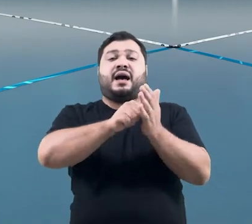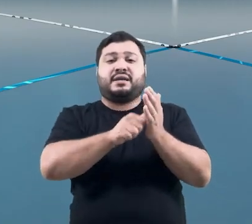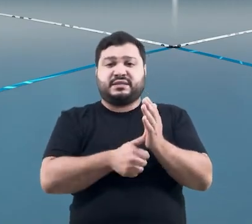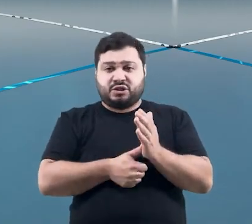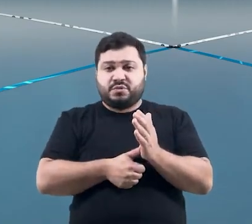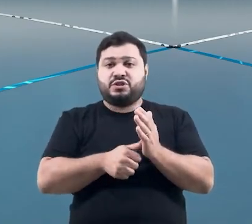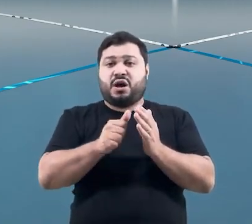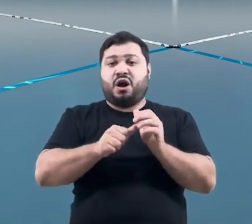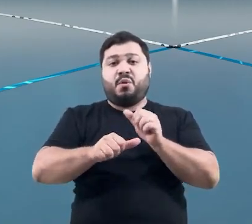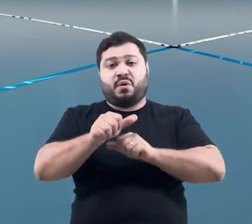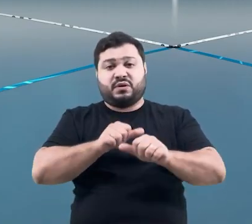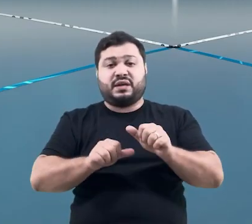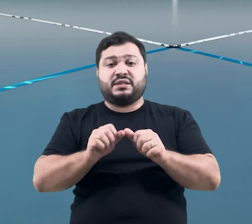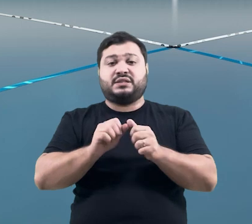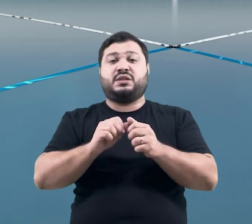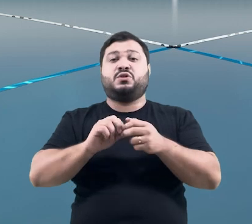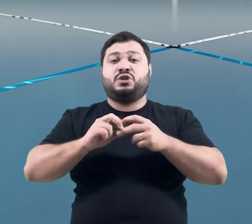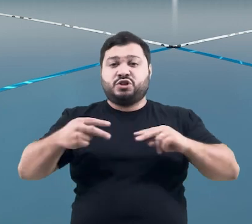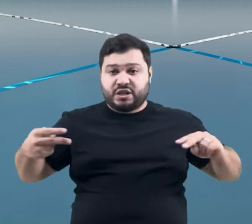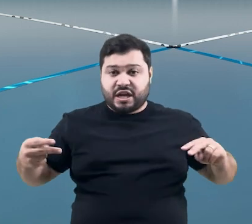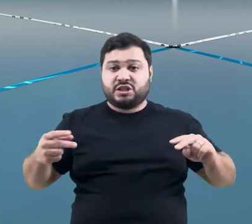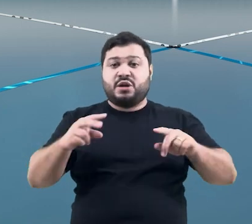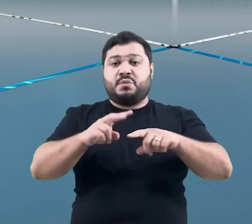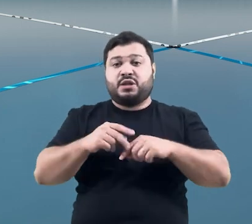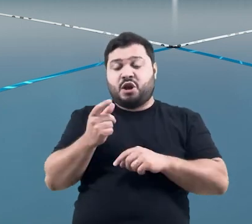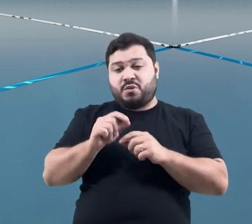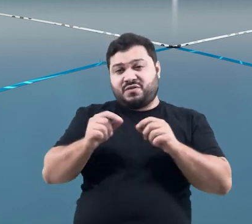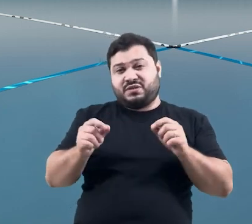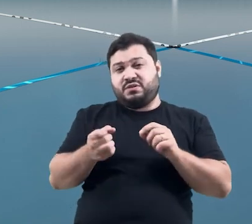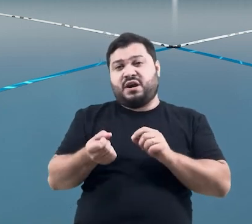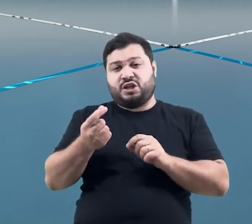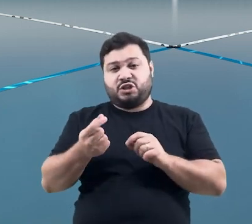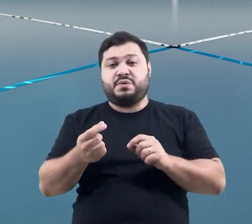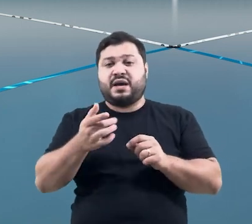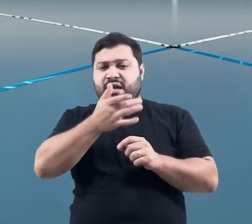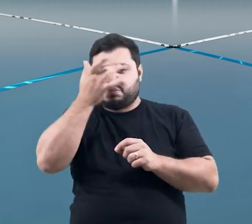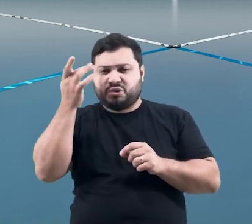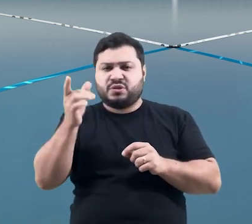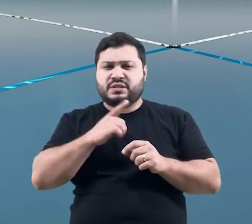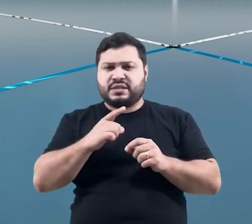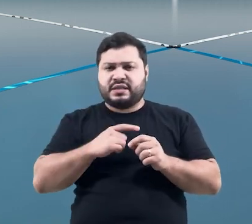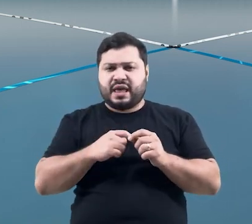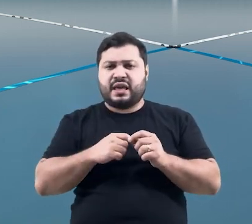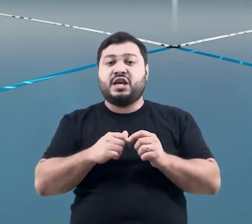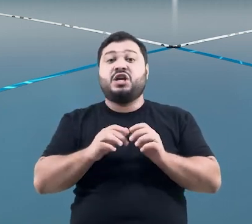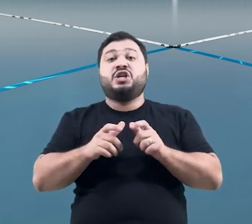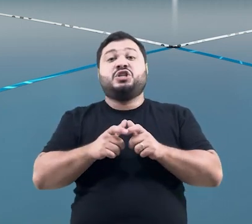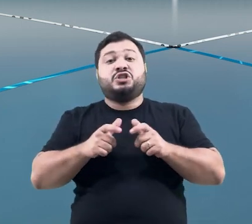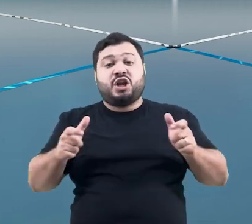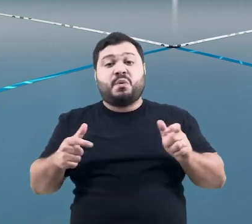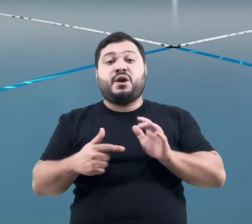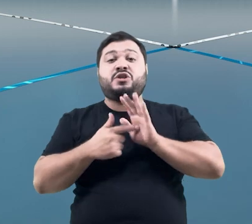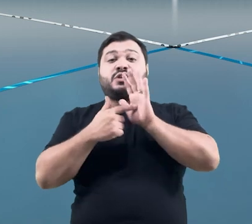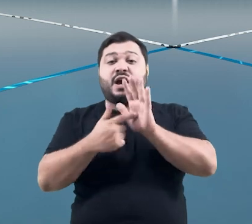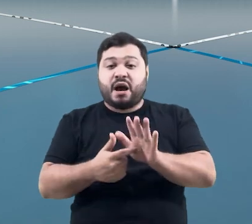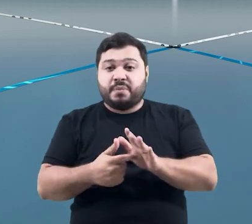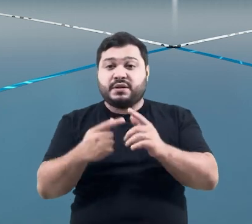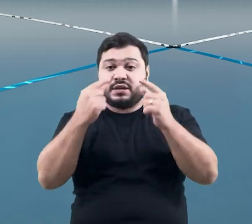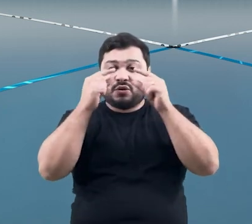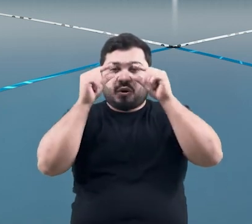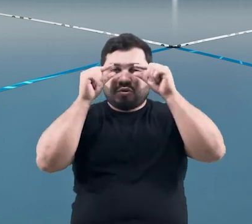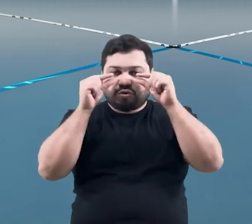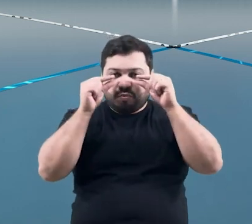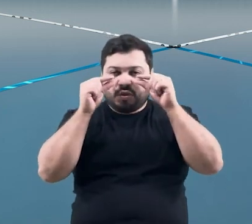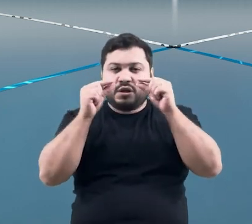A síndrome de Down é uma alteração genética causada por uma divisão celular atípica. As pessoas com essa síndrome